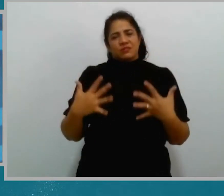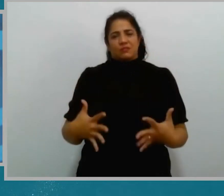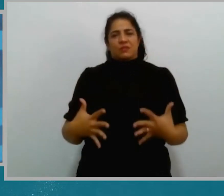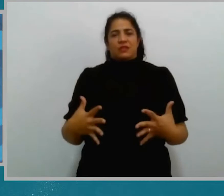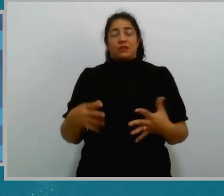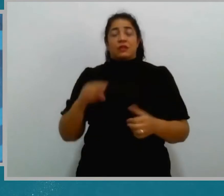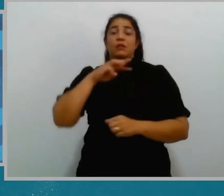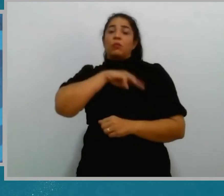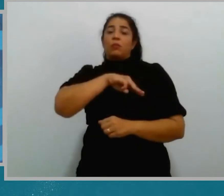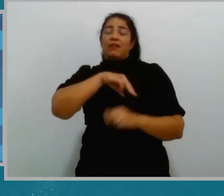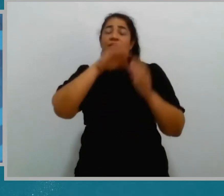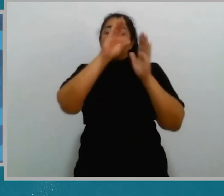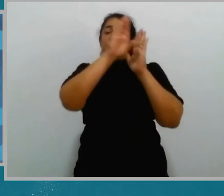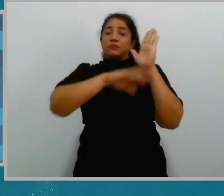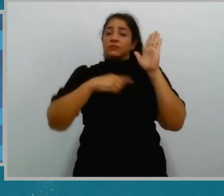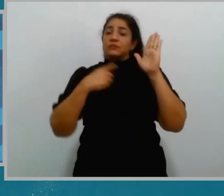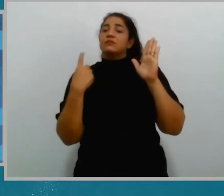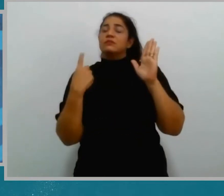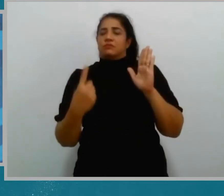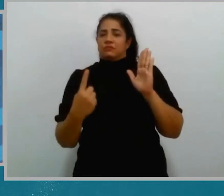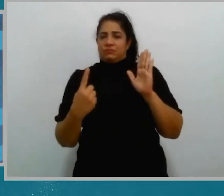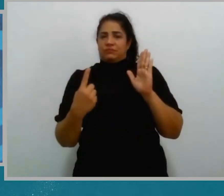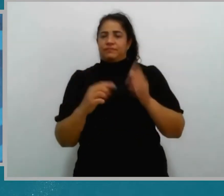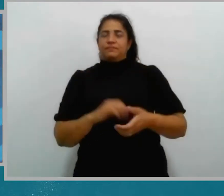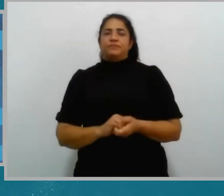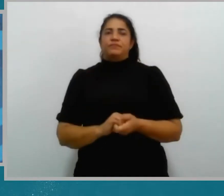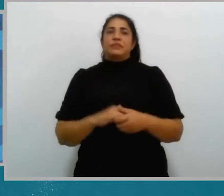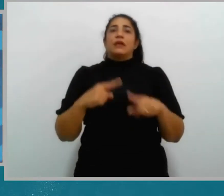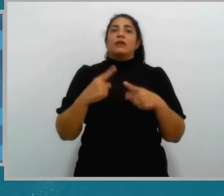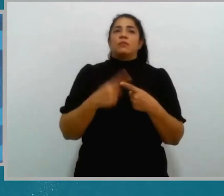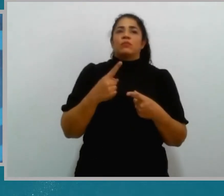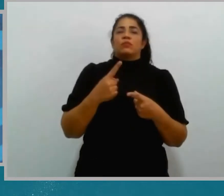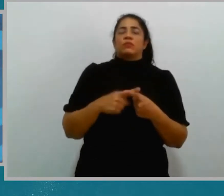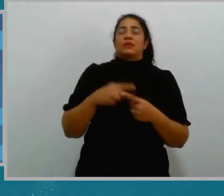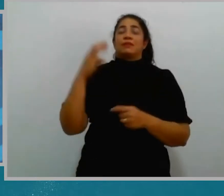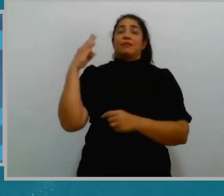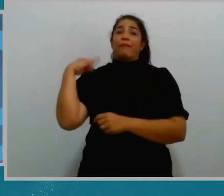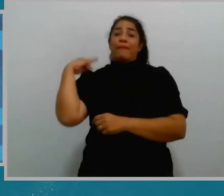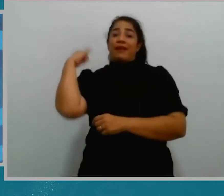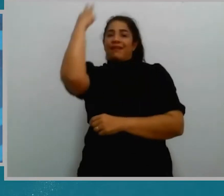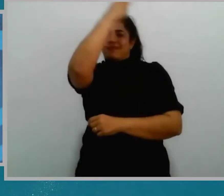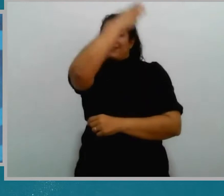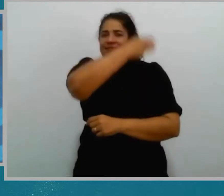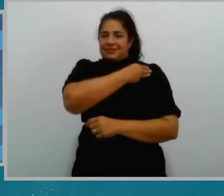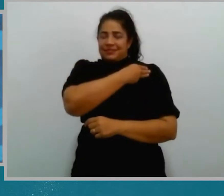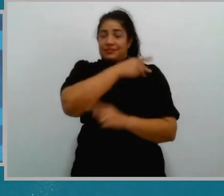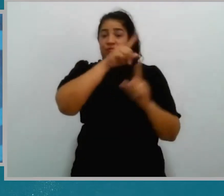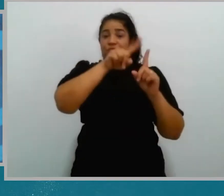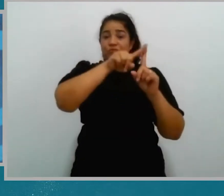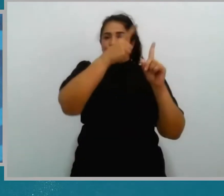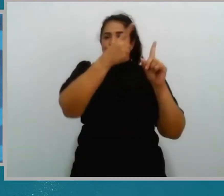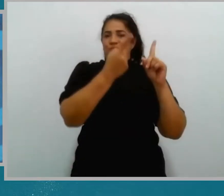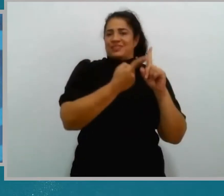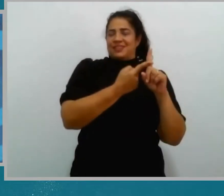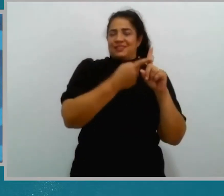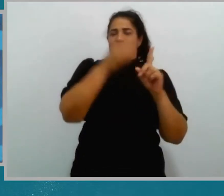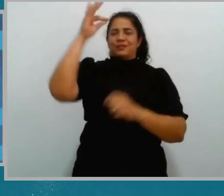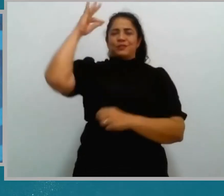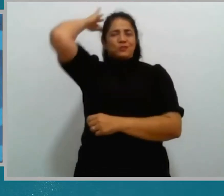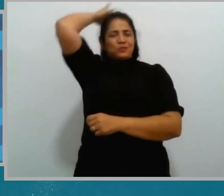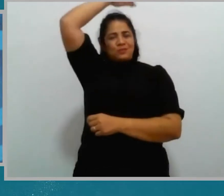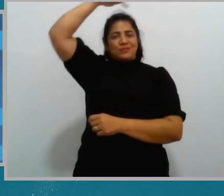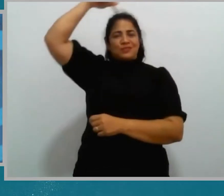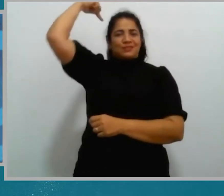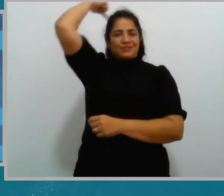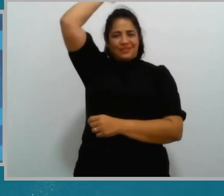achou grávida, Maria, do Espírito Santo. Ele não nasceu da vontade do homem. Graças a Deus. Graças